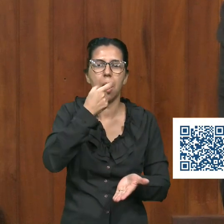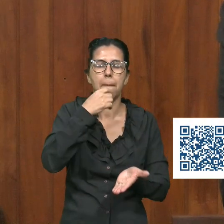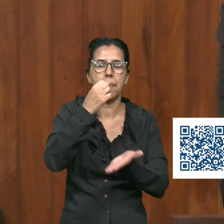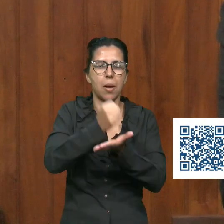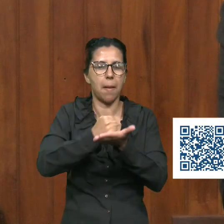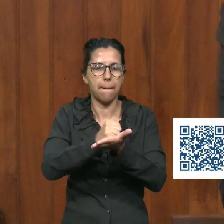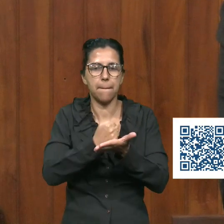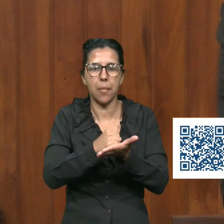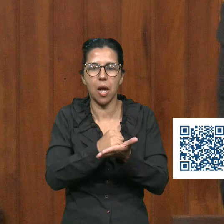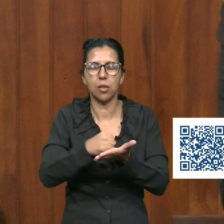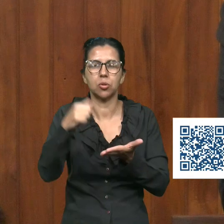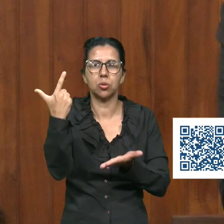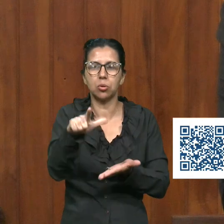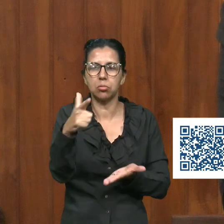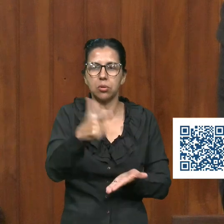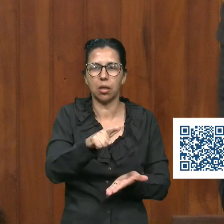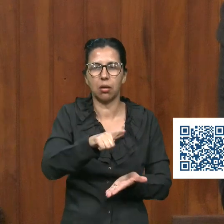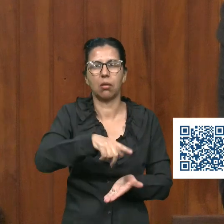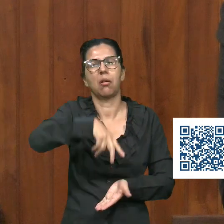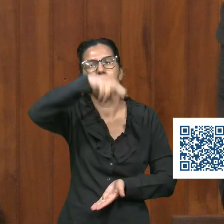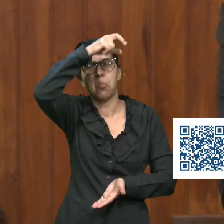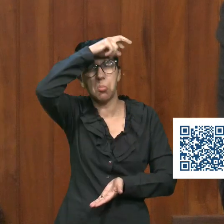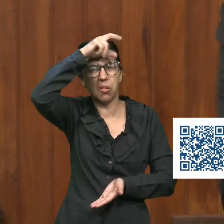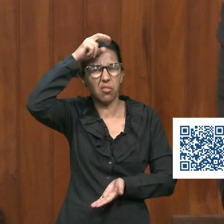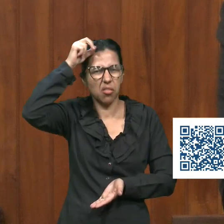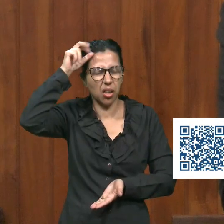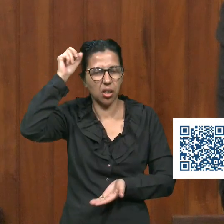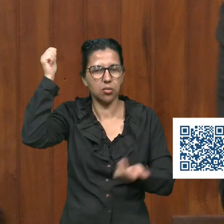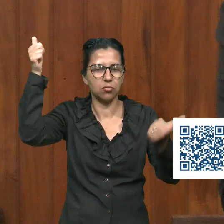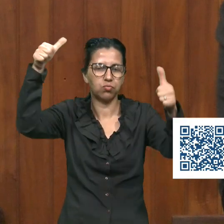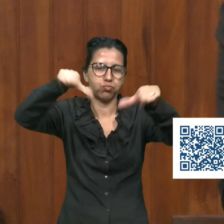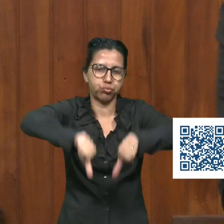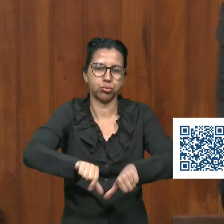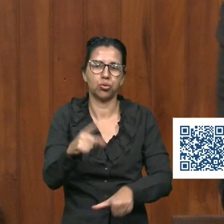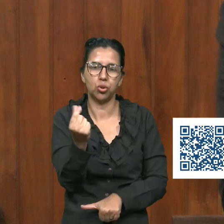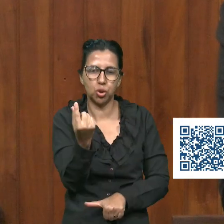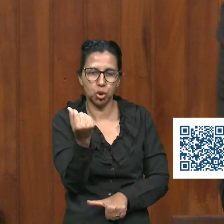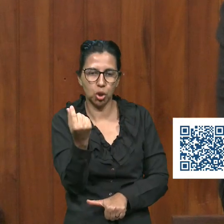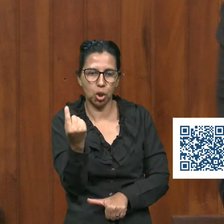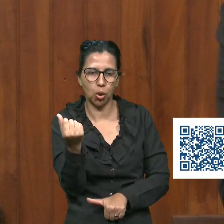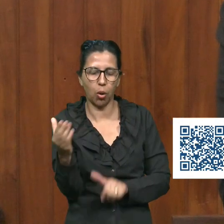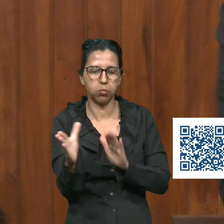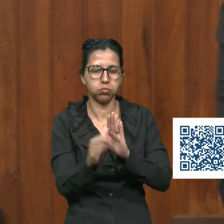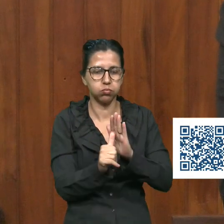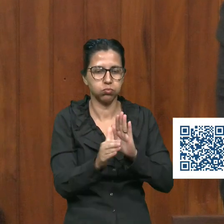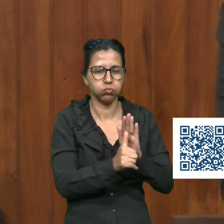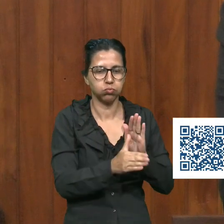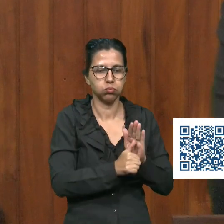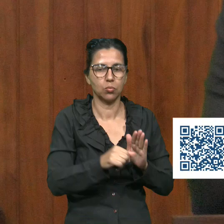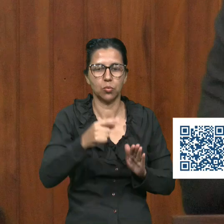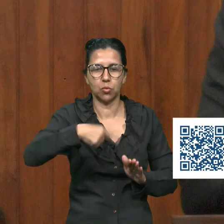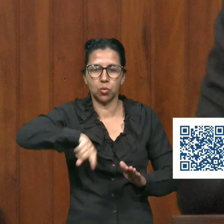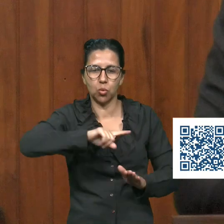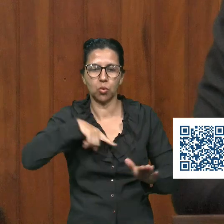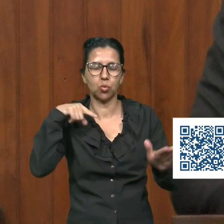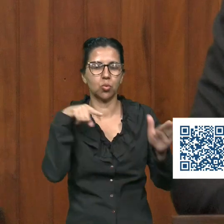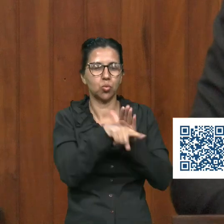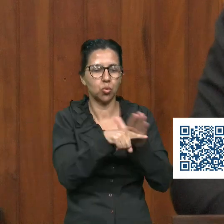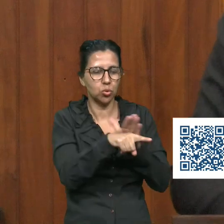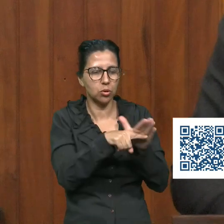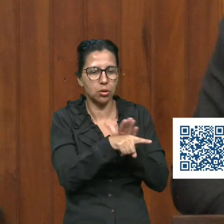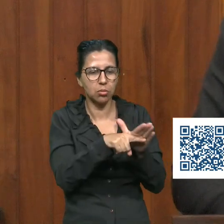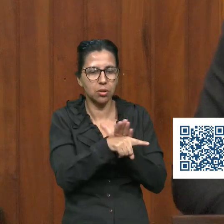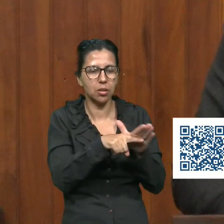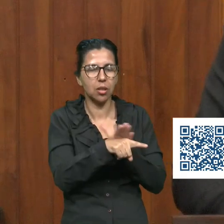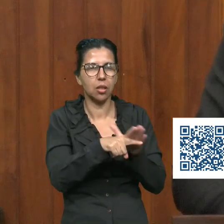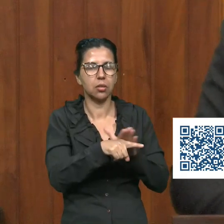Então, as suspeitas de quê? Que essa administração podre está desviando o dinheiro público e a gente não abre sequer uma investigação aqui.